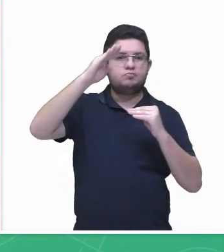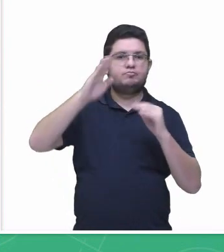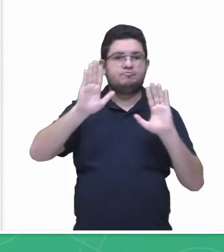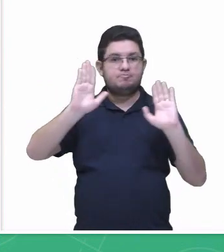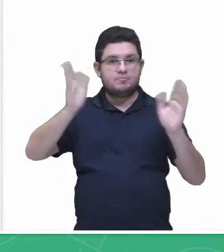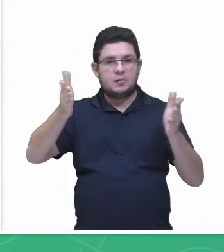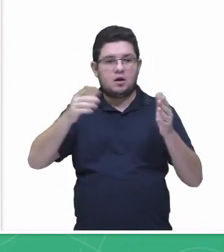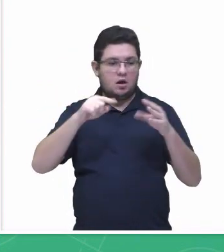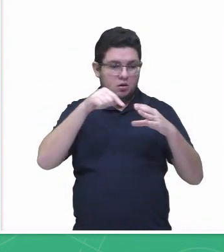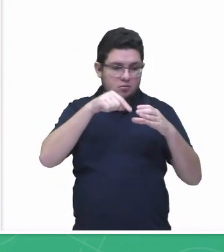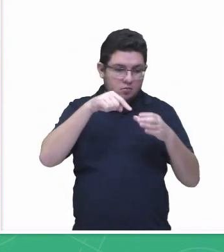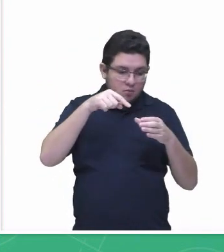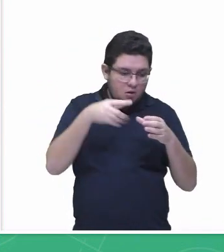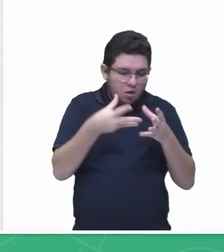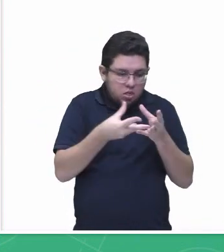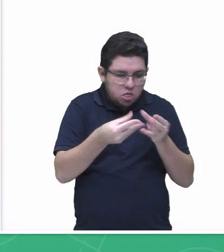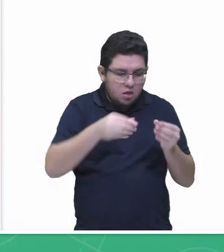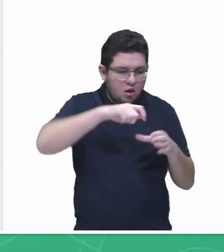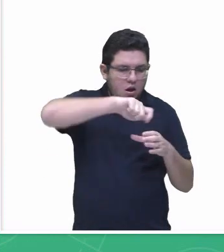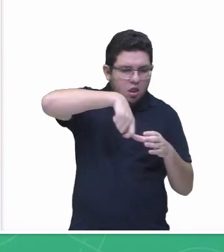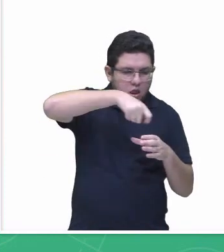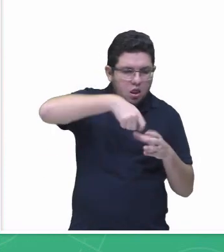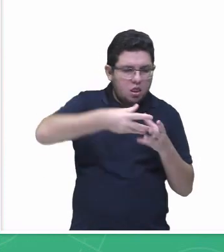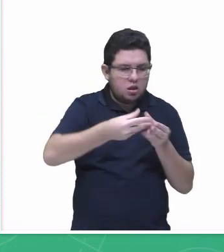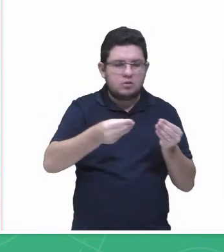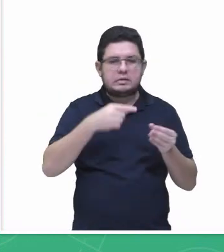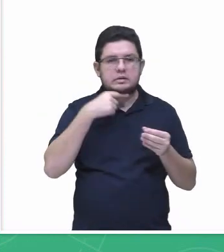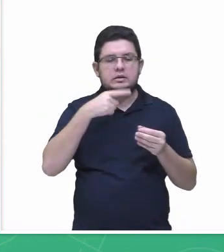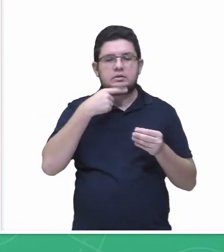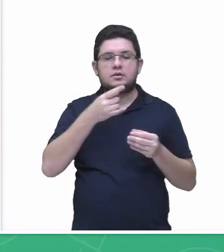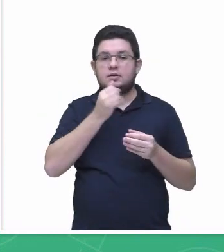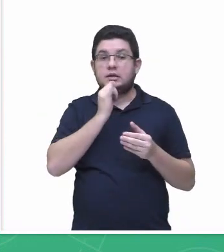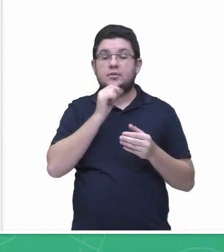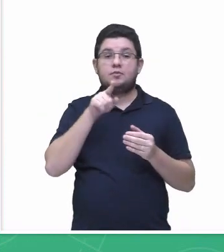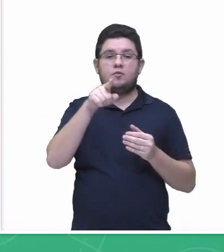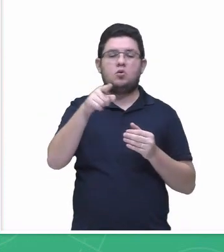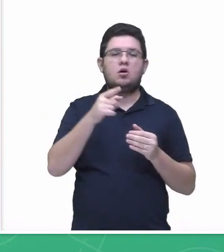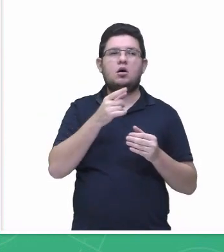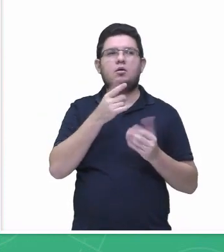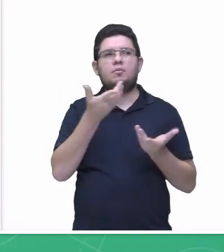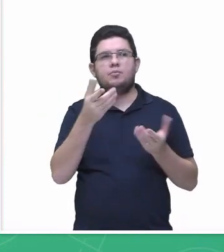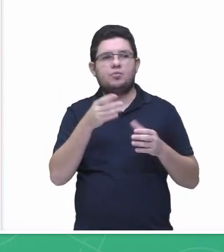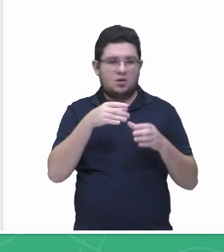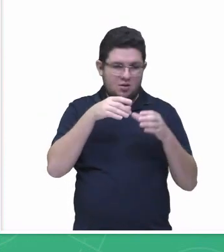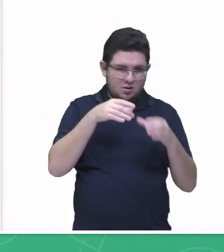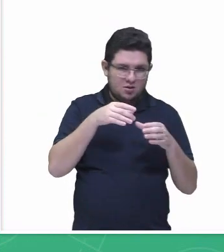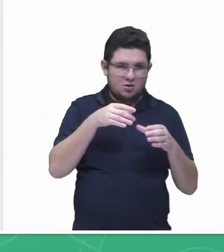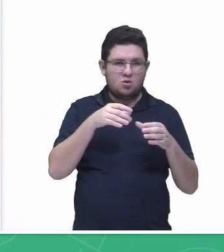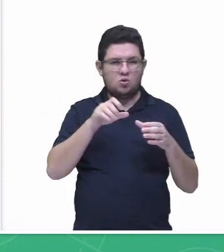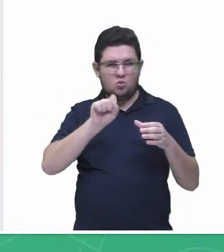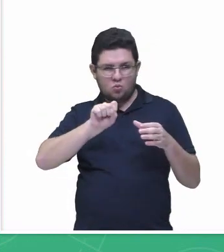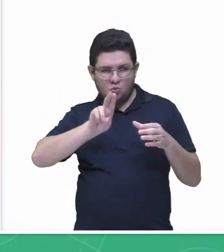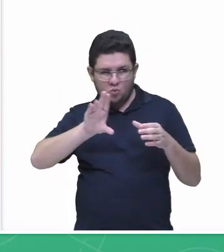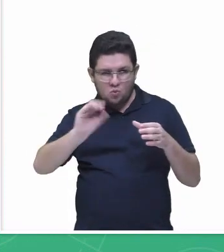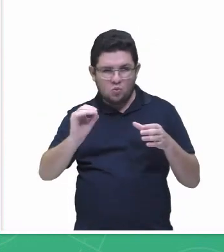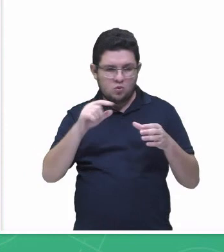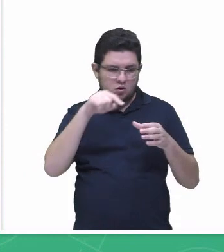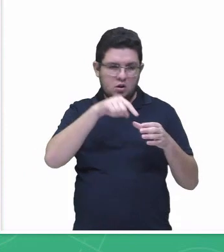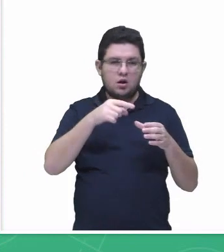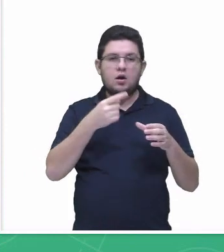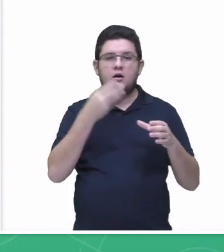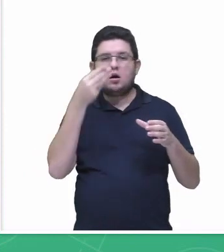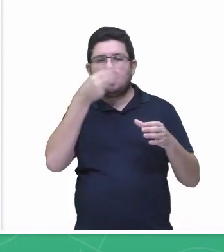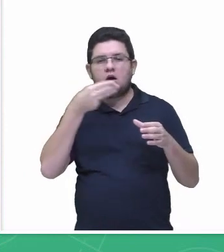mais dissolver. Vamos para um exemplo bem prático. Quando você está adoçando um suco, então você está adoçando o